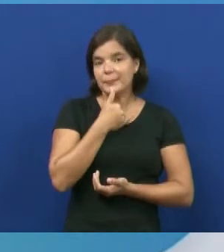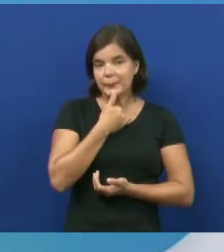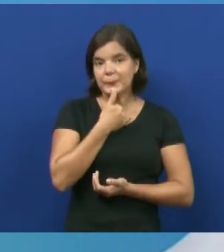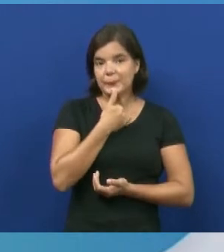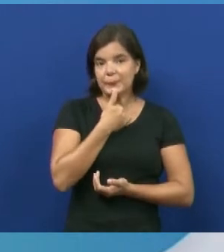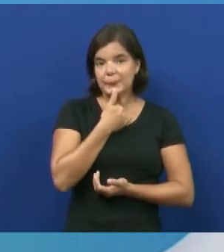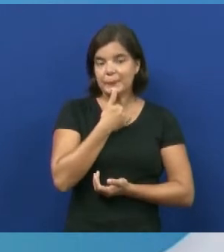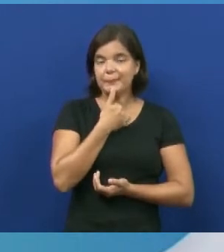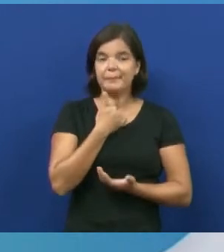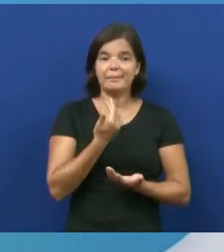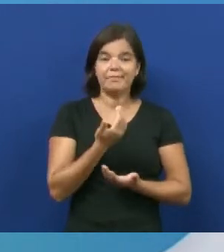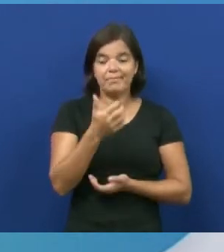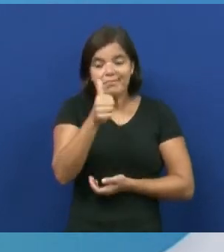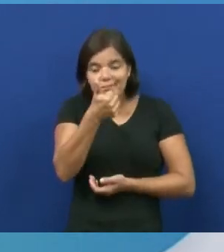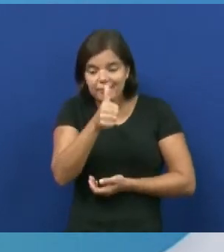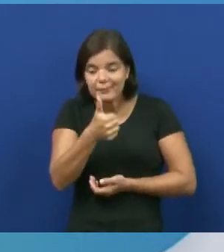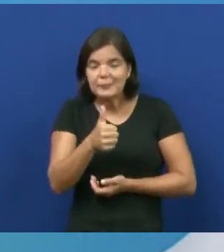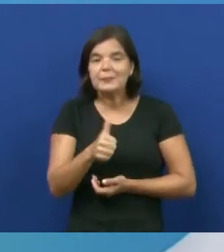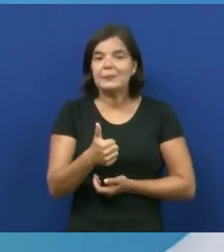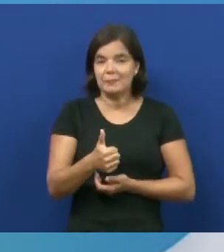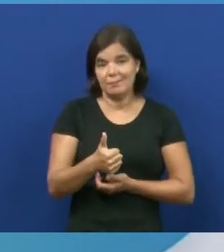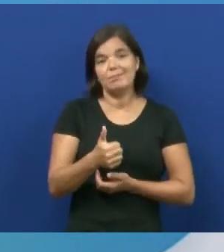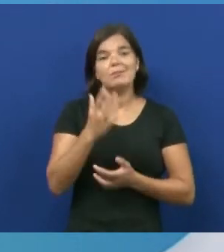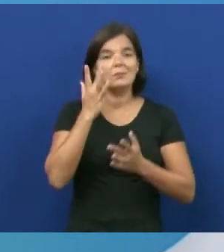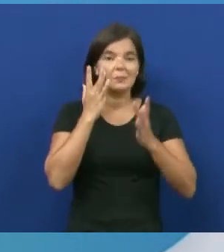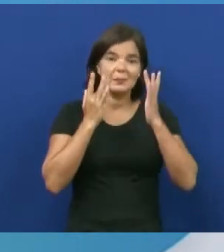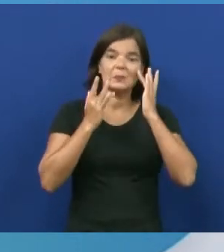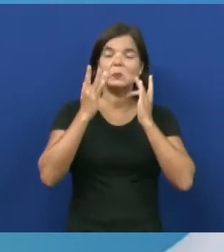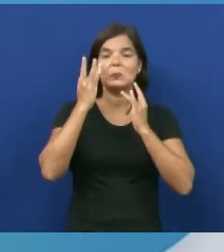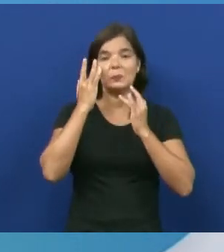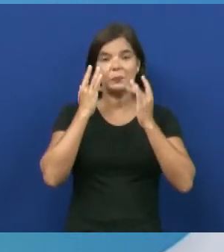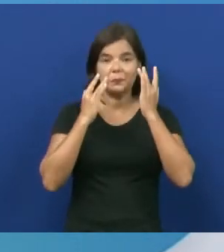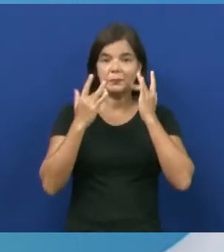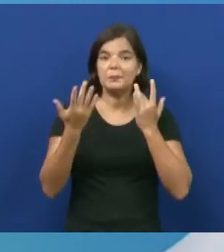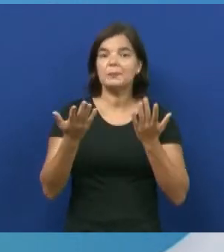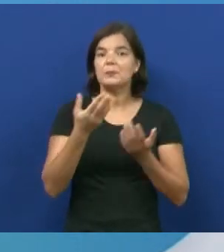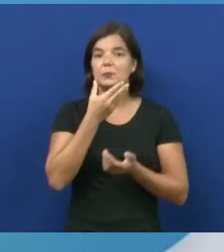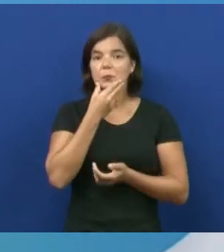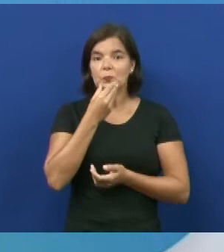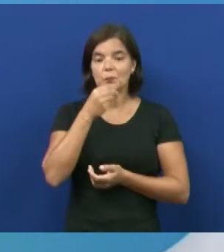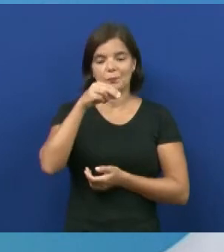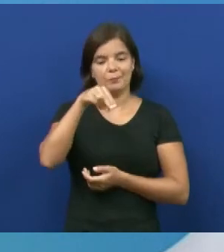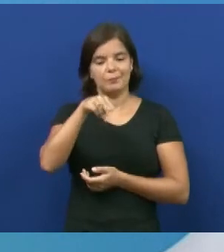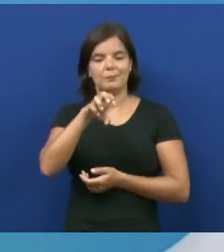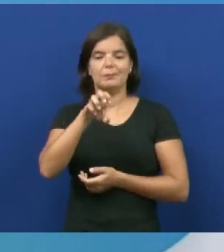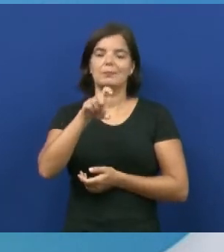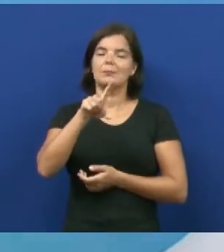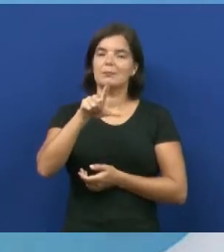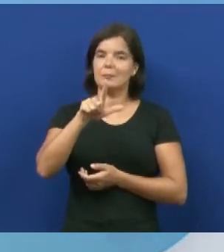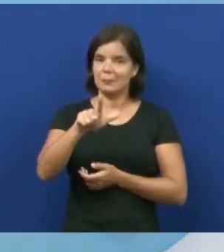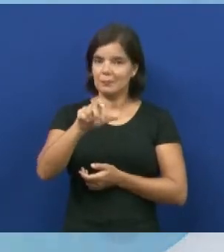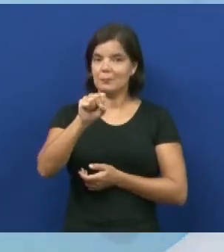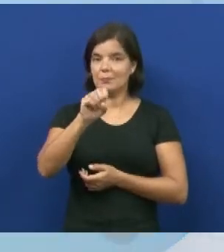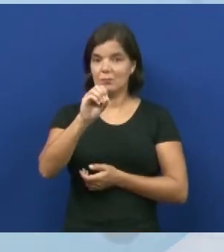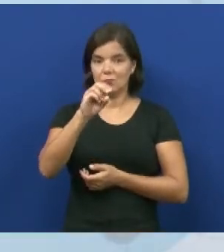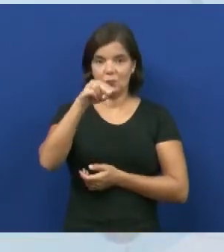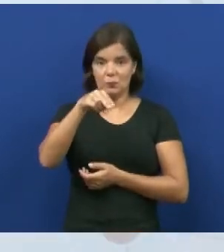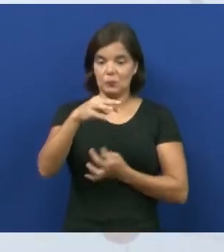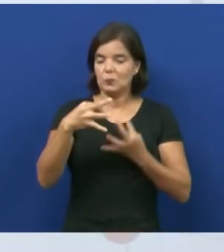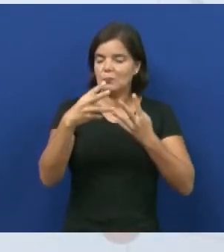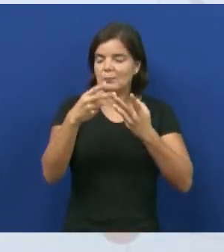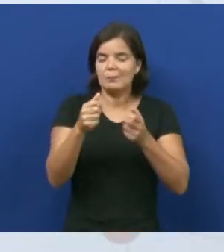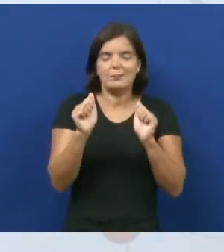infelizmente, eu não vou ter como analisar a peça do Nelson Rodrigues, querido Nelson Rodrigues, que